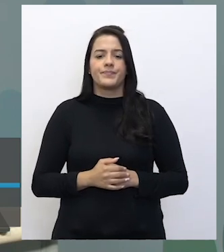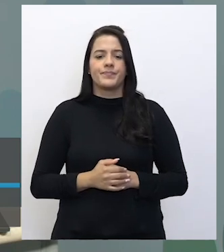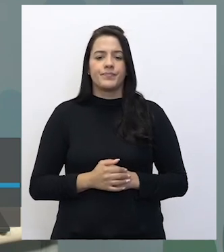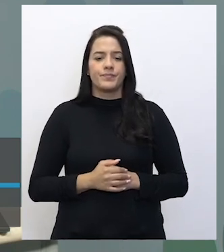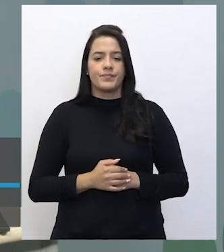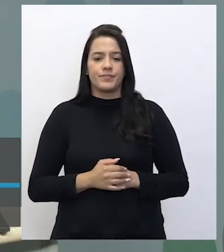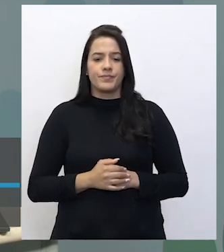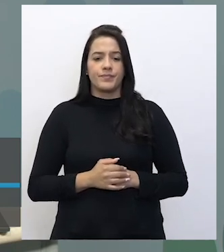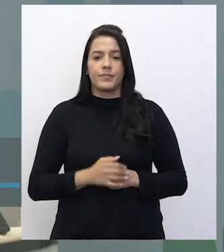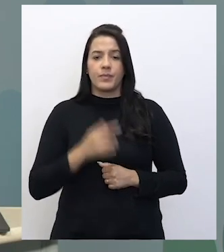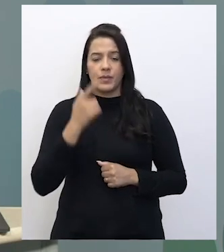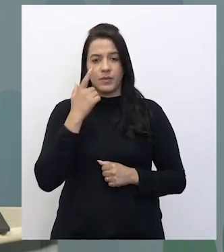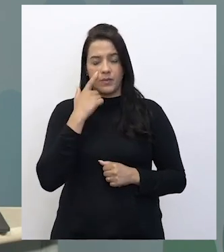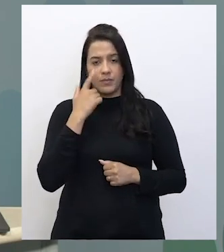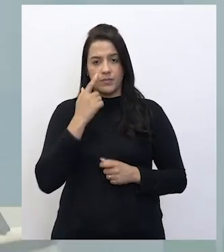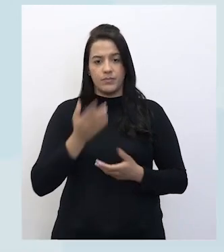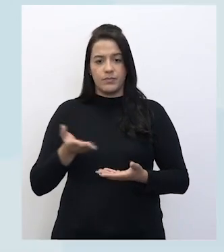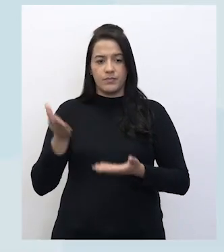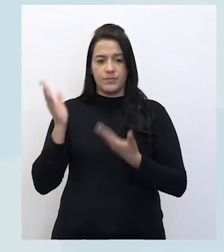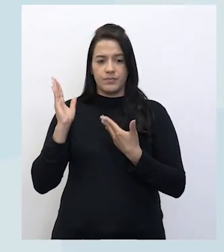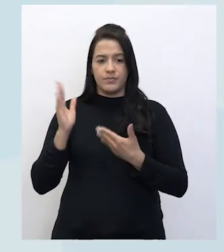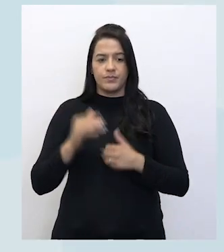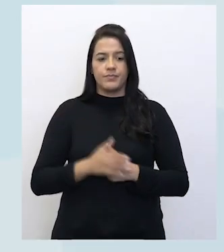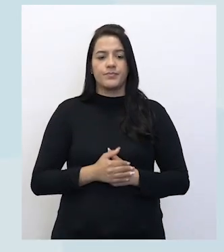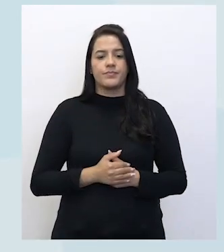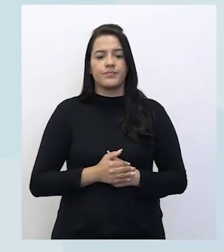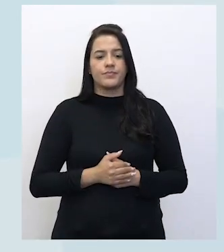é filosofia para o Caio Prado?